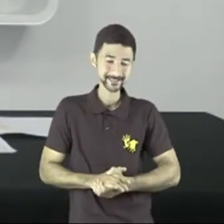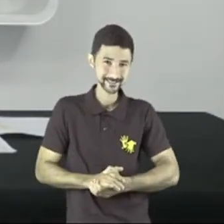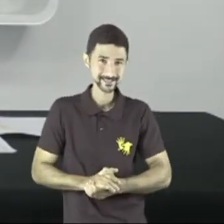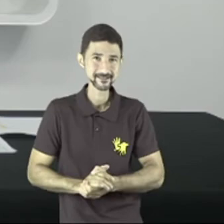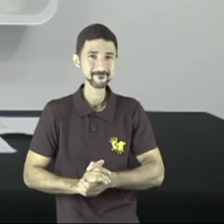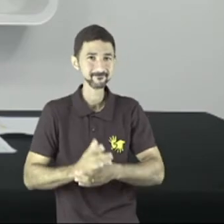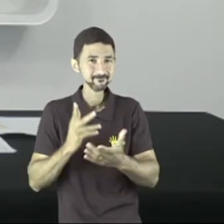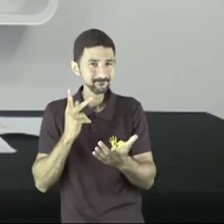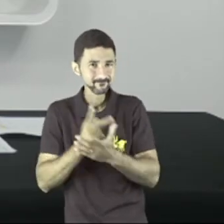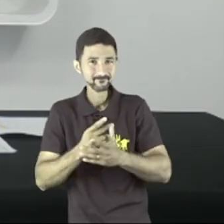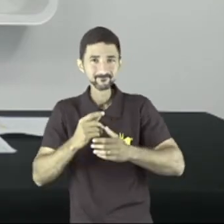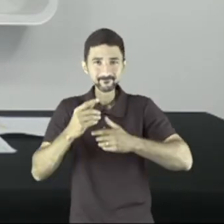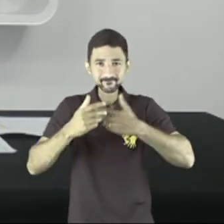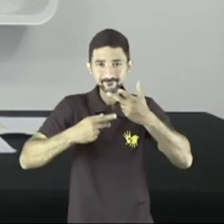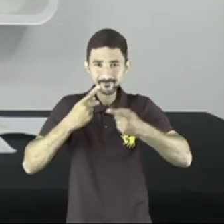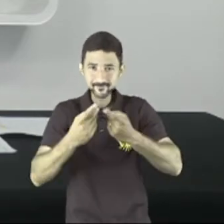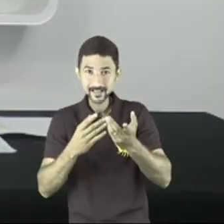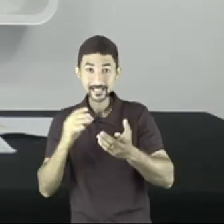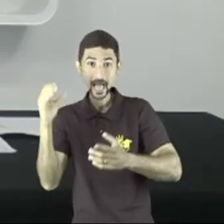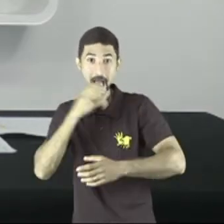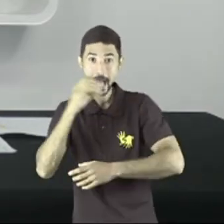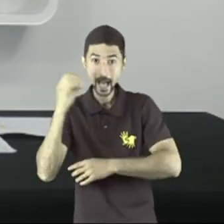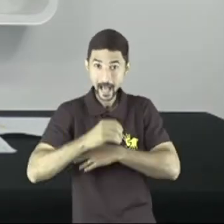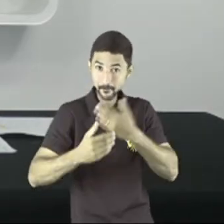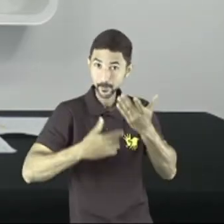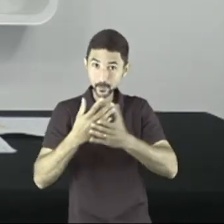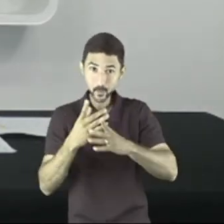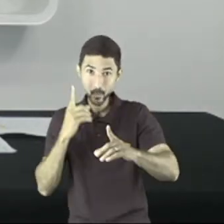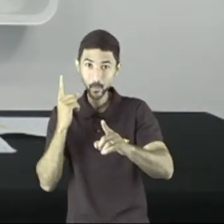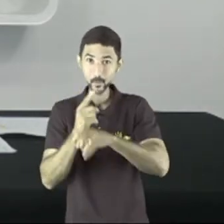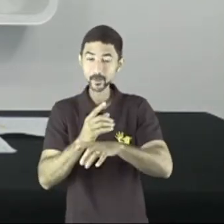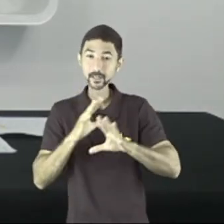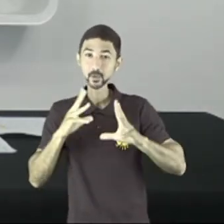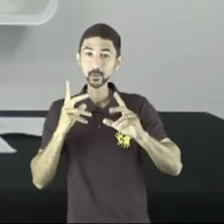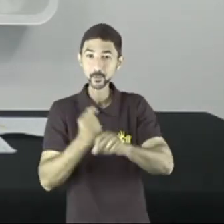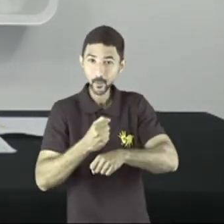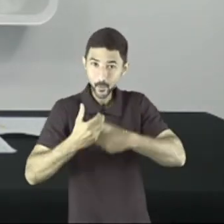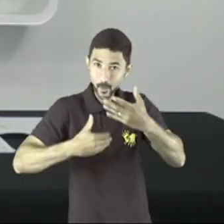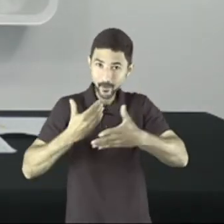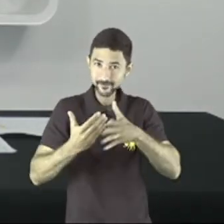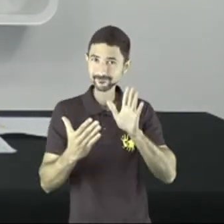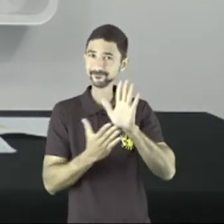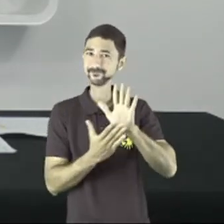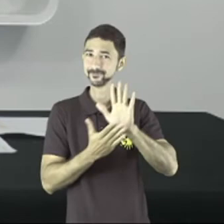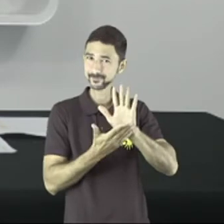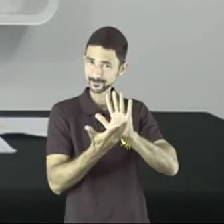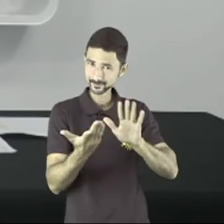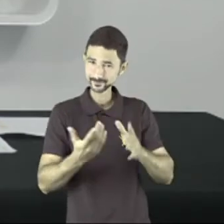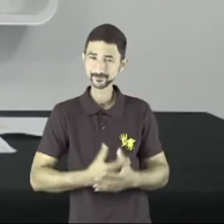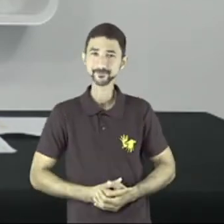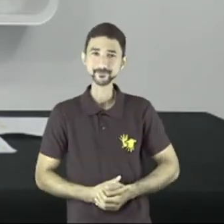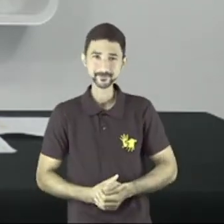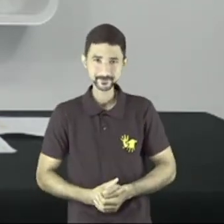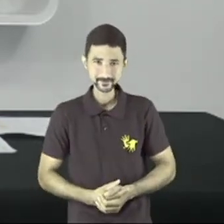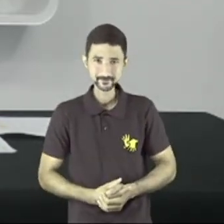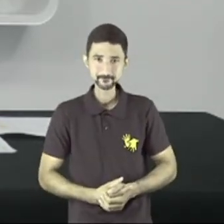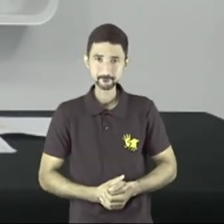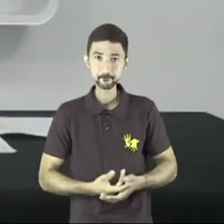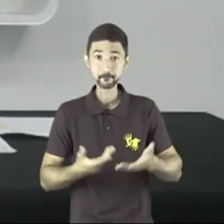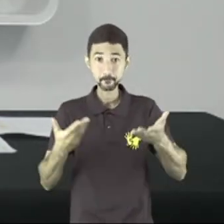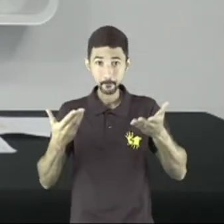vez mais fluidos e conseguindo chegar em todas as habilidades que nós estamos propondo para você. É isso,